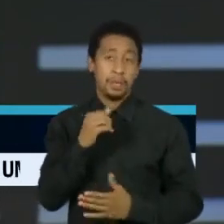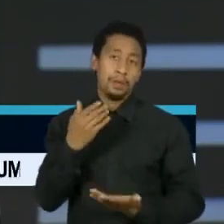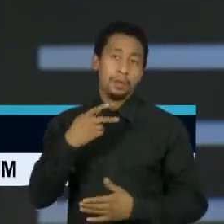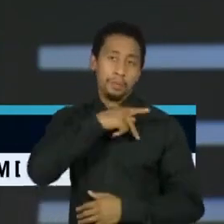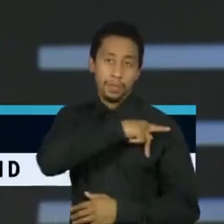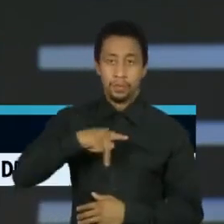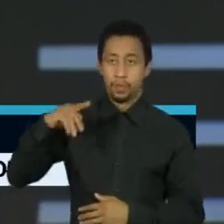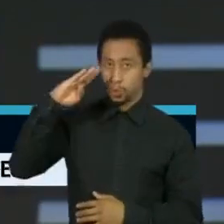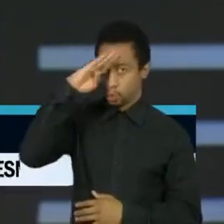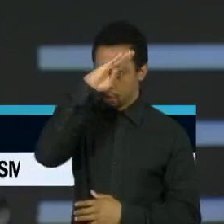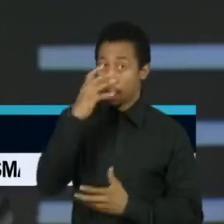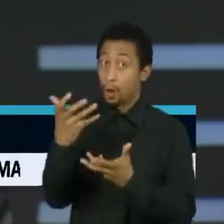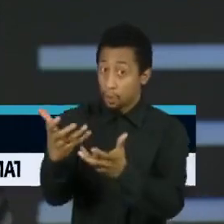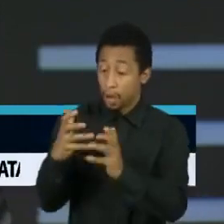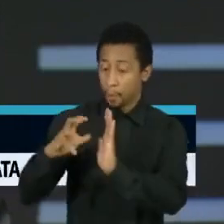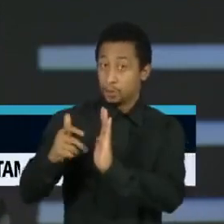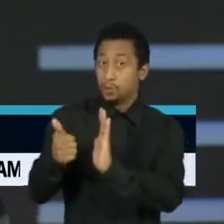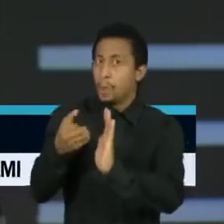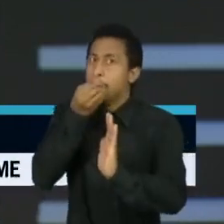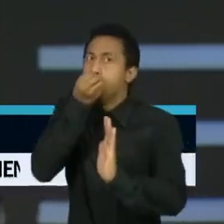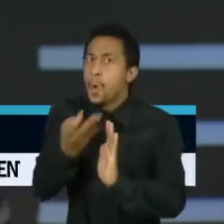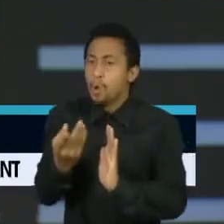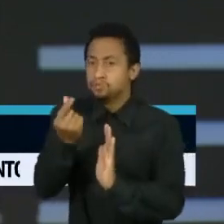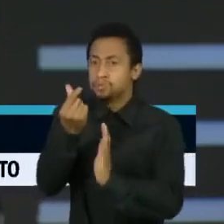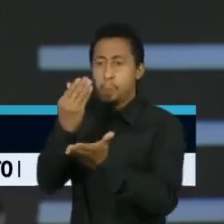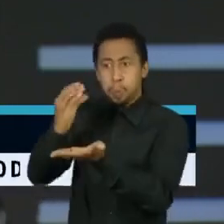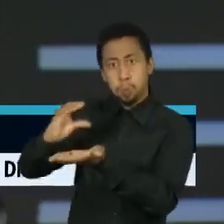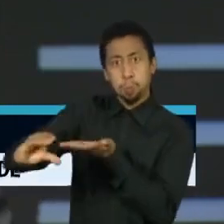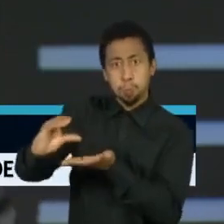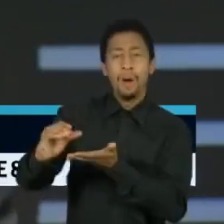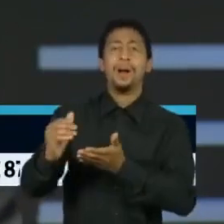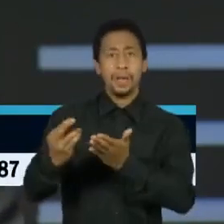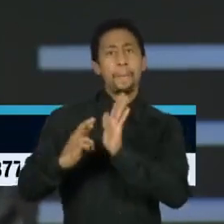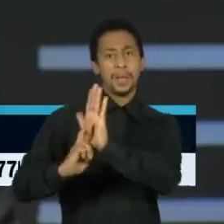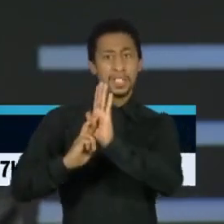com um bom fundo partidário, uma boa representação no Congresso, ele vai ter que abrir mão de alguma coisa.